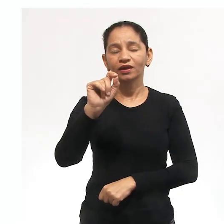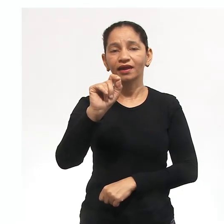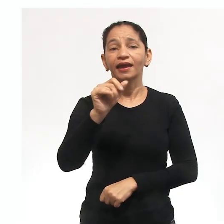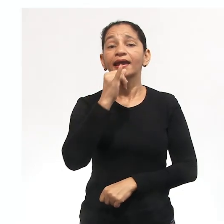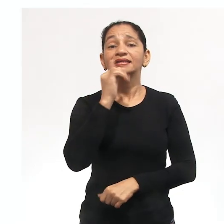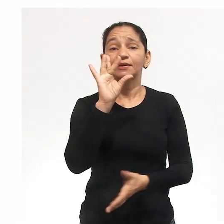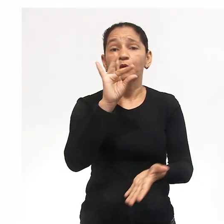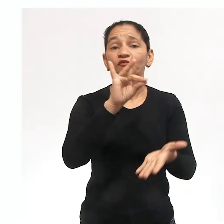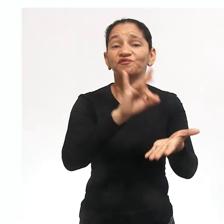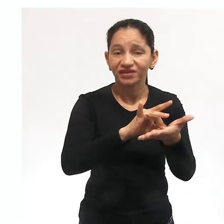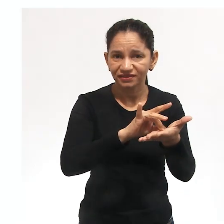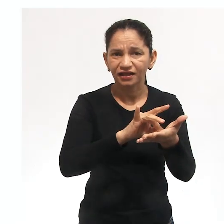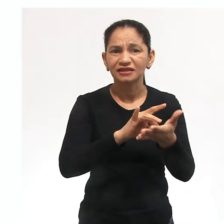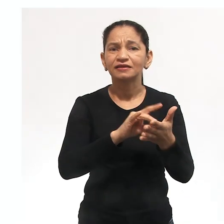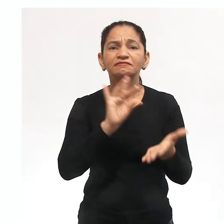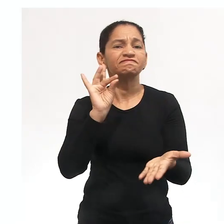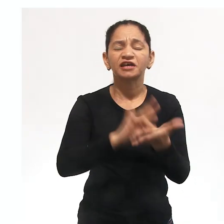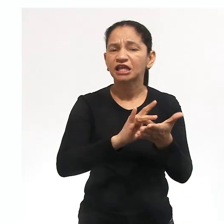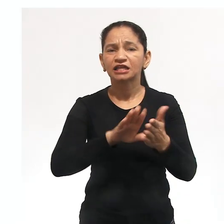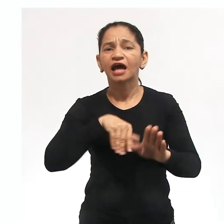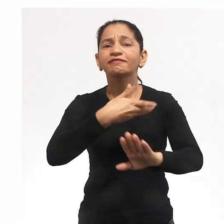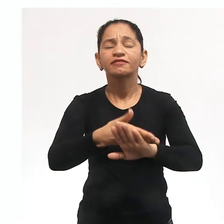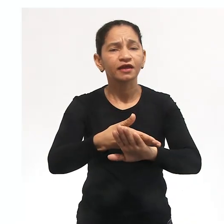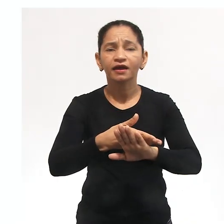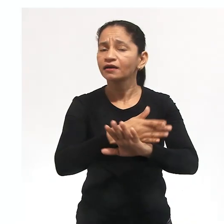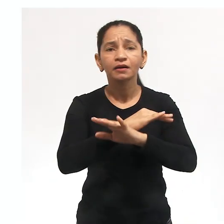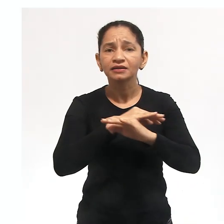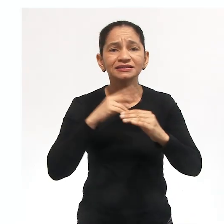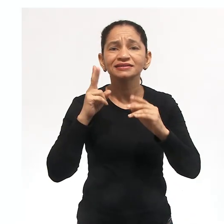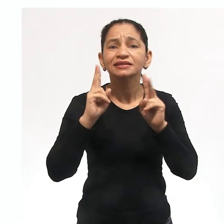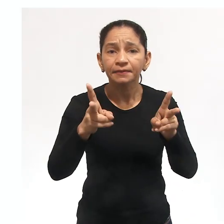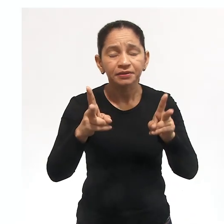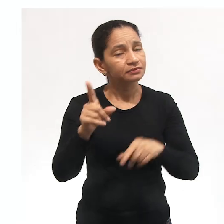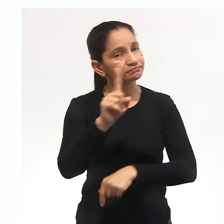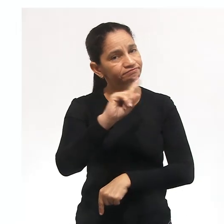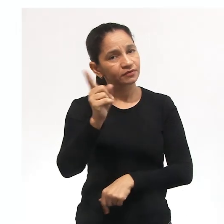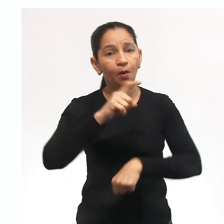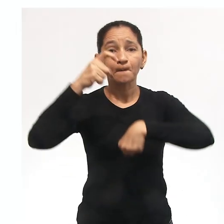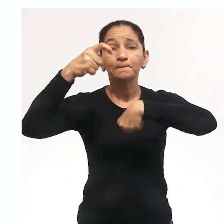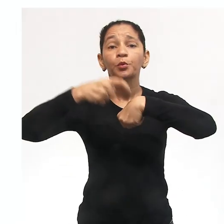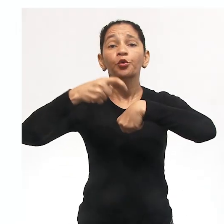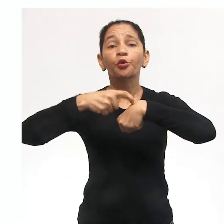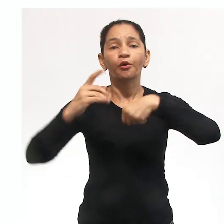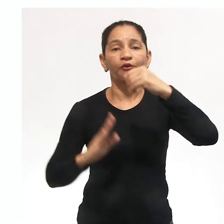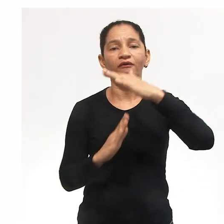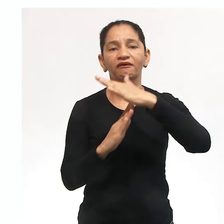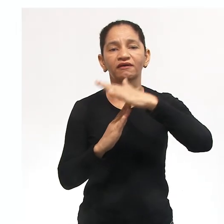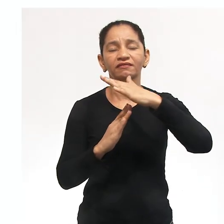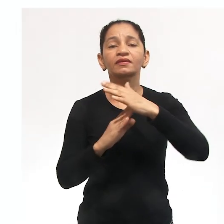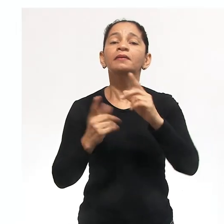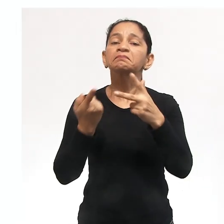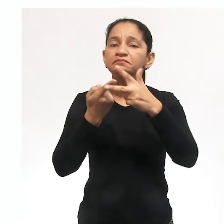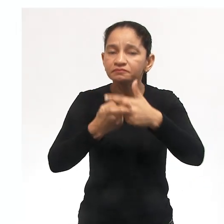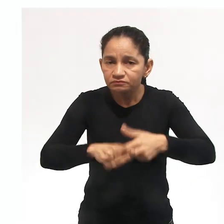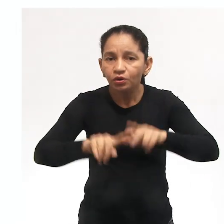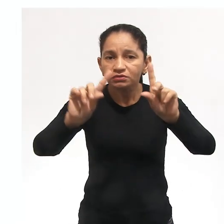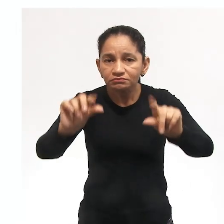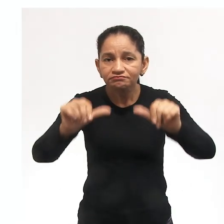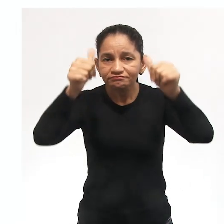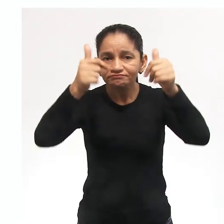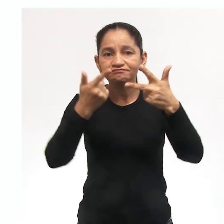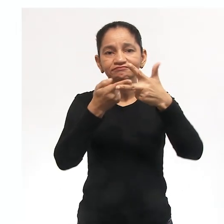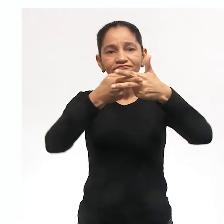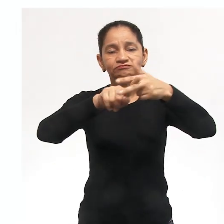não é algo absoluto, mas sim provisório e sempre passível de revisão. O